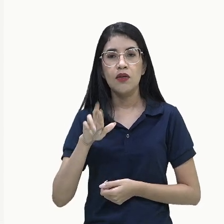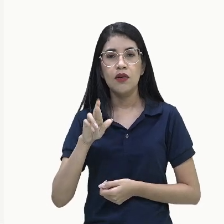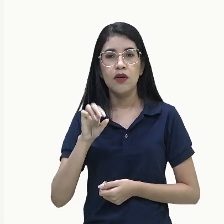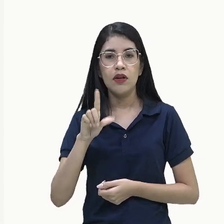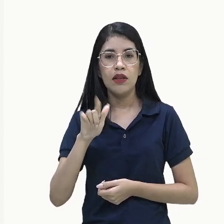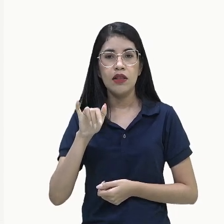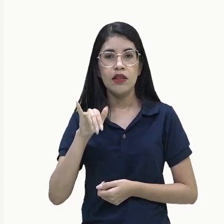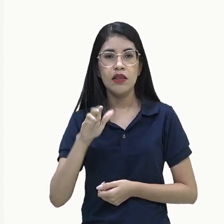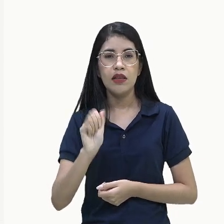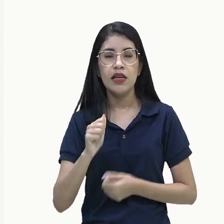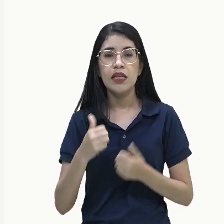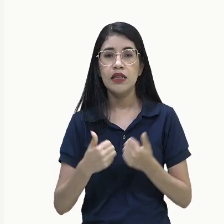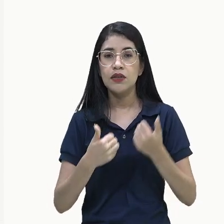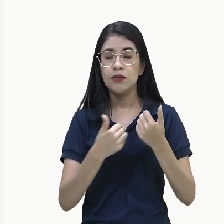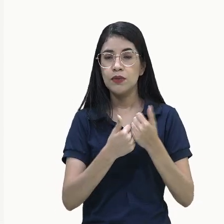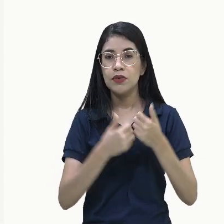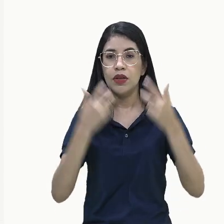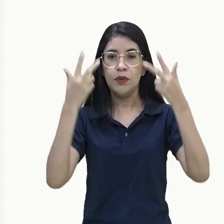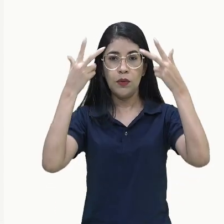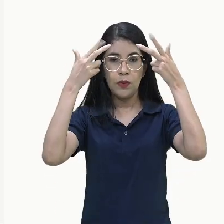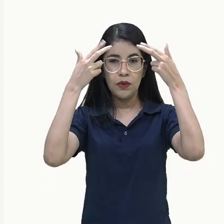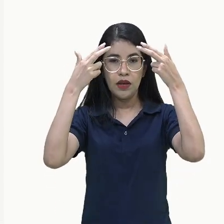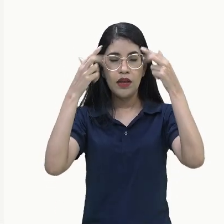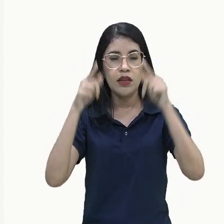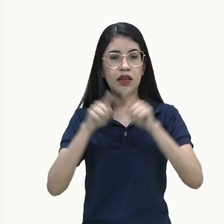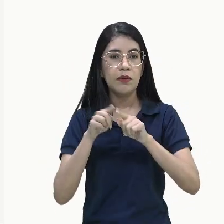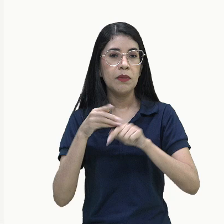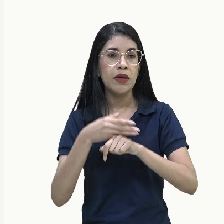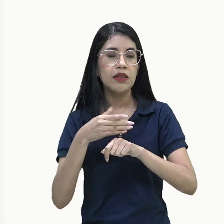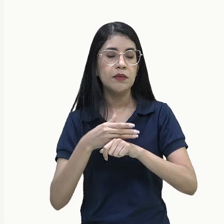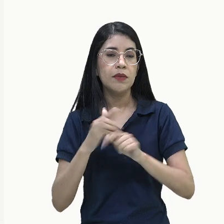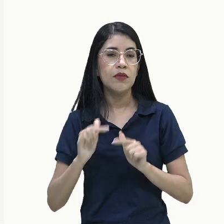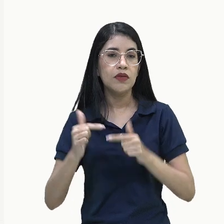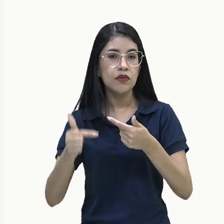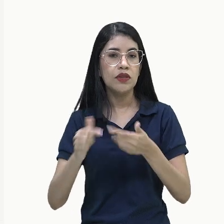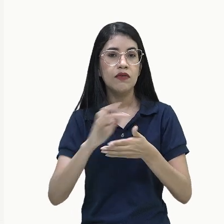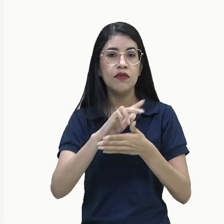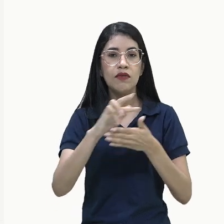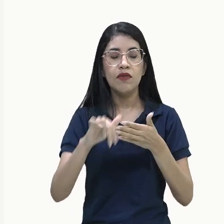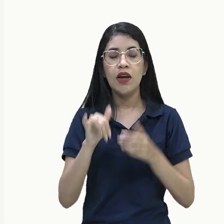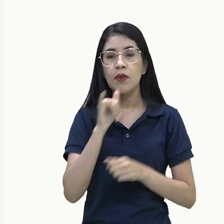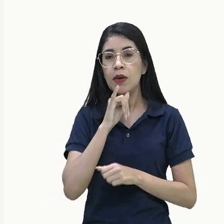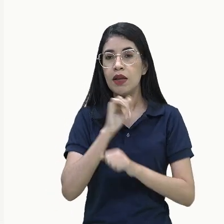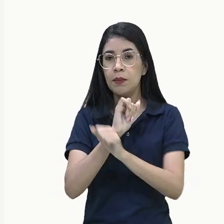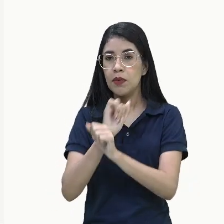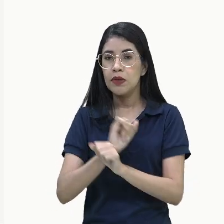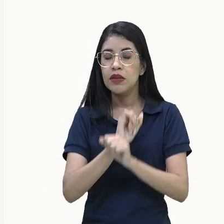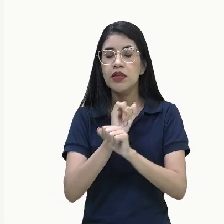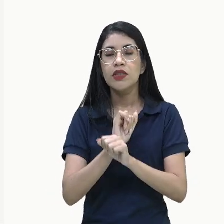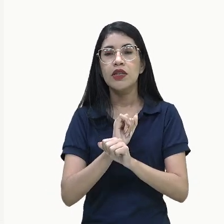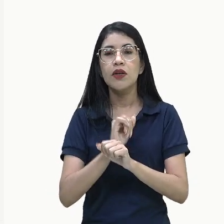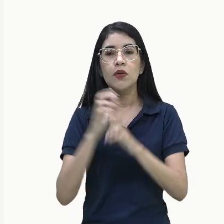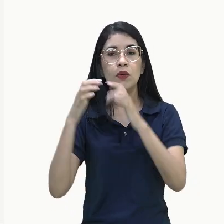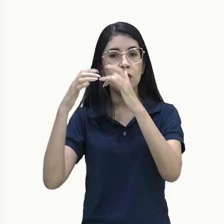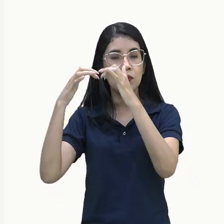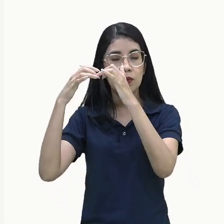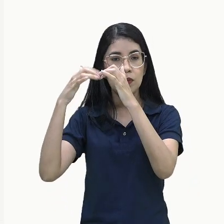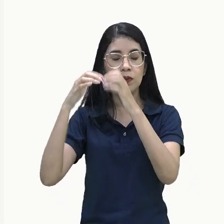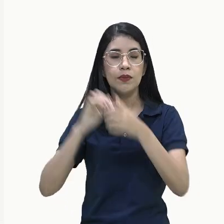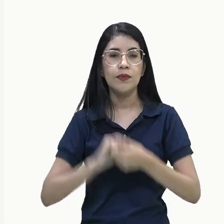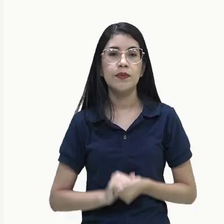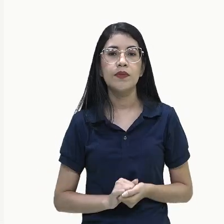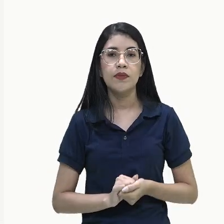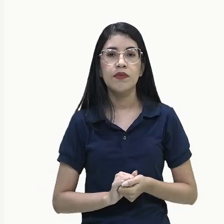células sustentam os neurônios e participam de outras funções, como a defesa do sistema nervoso. Como nós